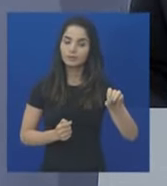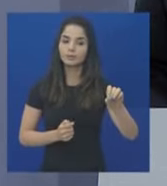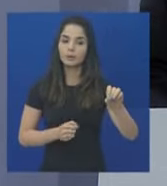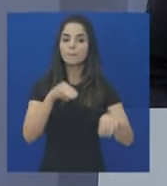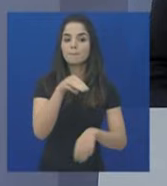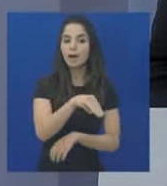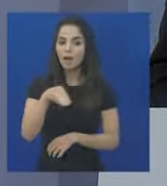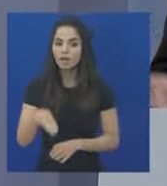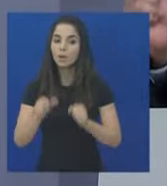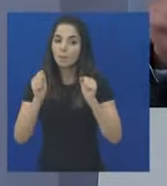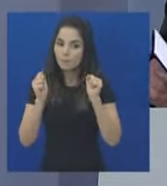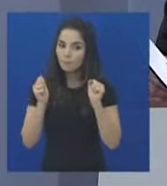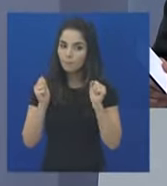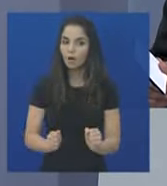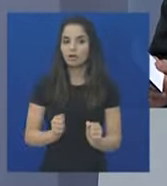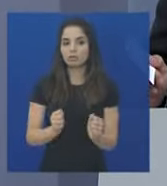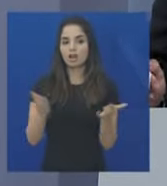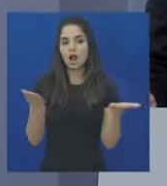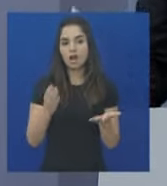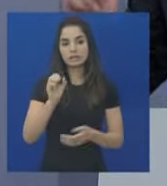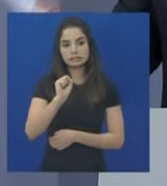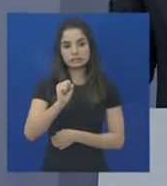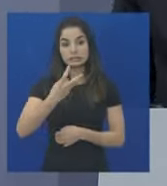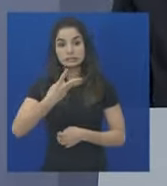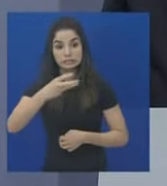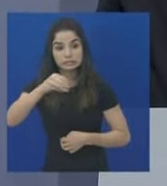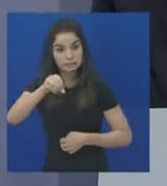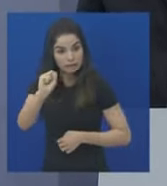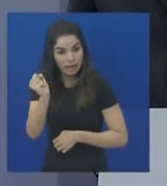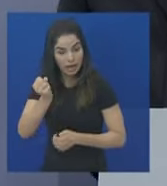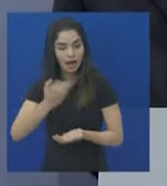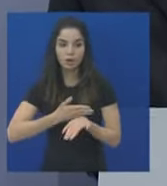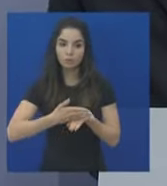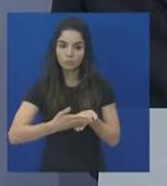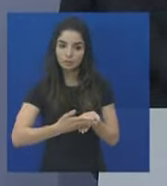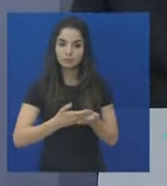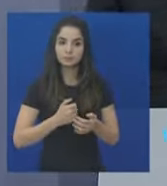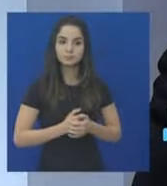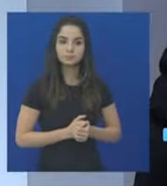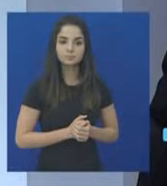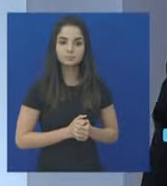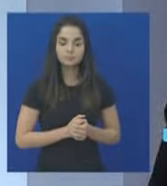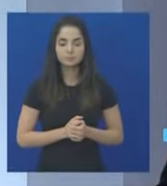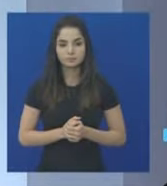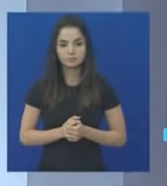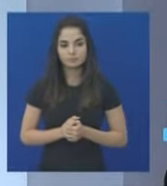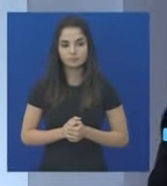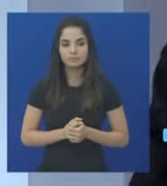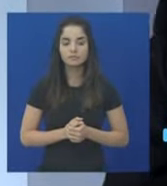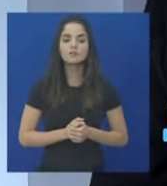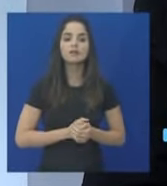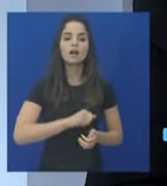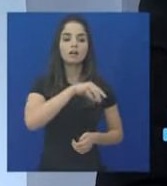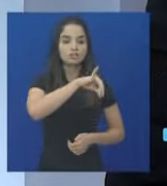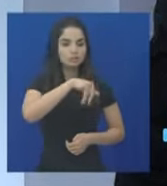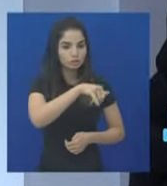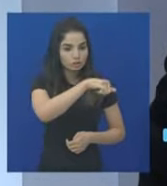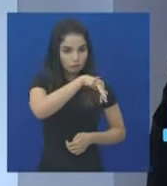tempo passa a 30 segundos para a sua pergunta. O seu tempo passa a contar a partir de agora. Candidato Jânio Mendes,